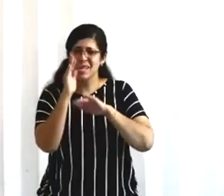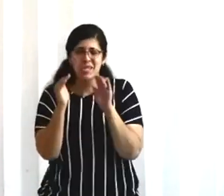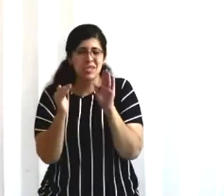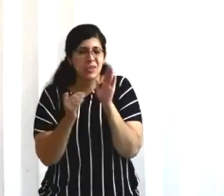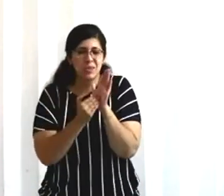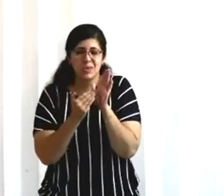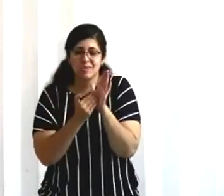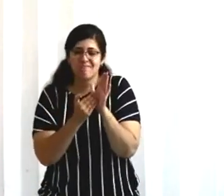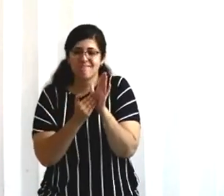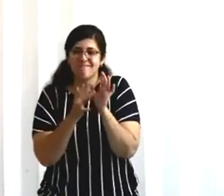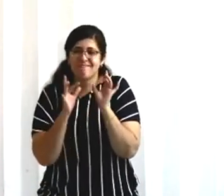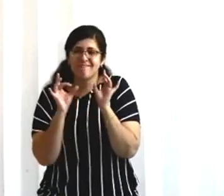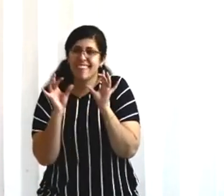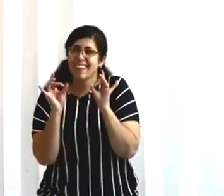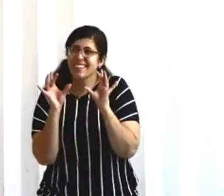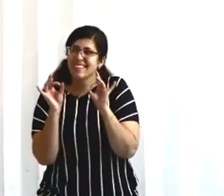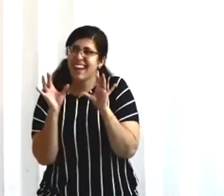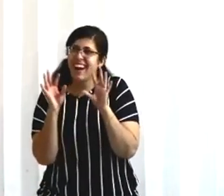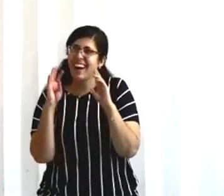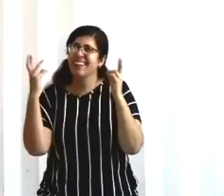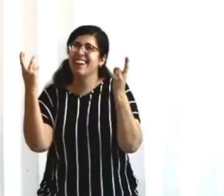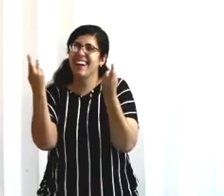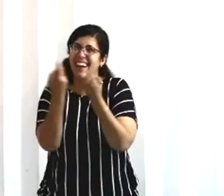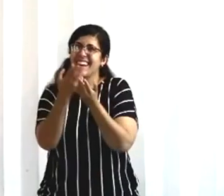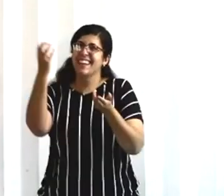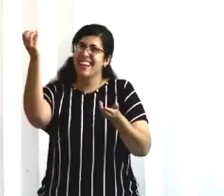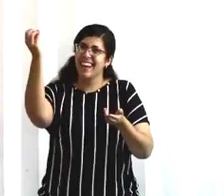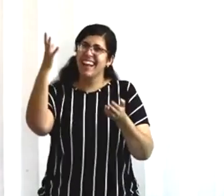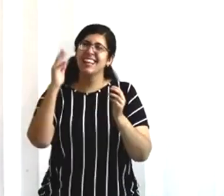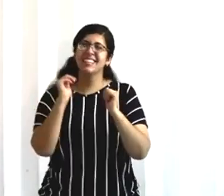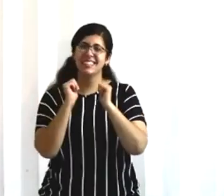privilégio de viver dentro do reino da luz.